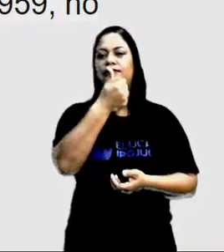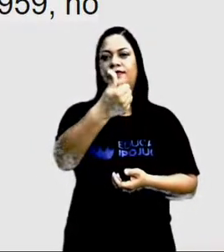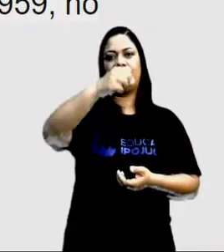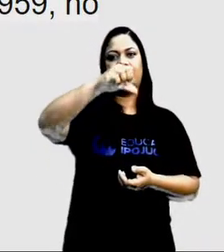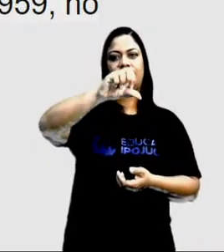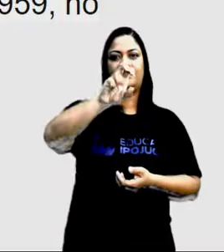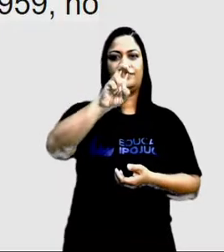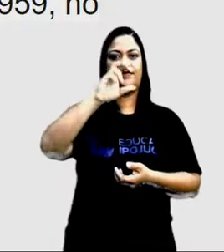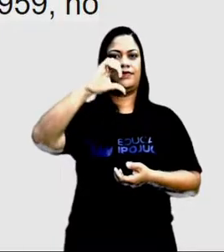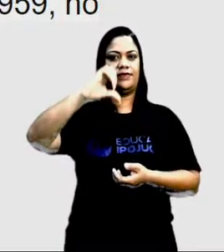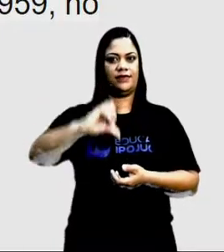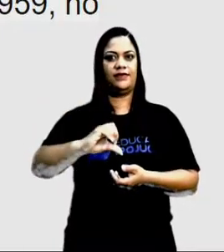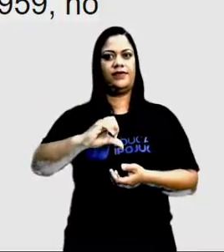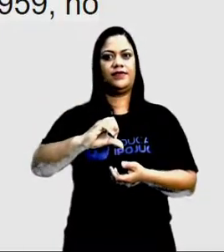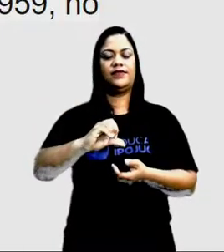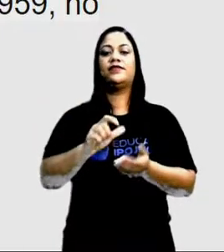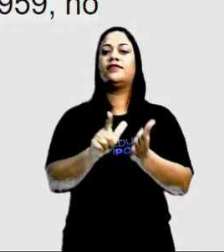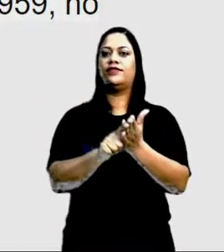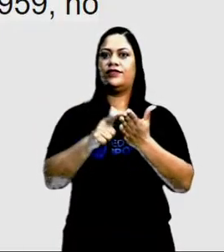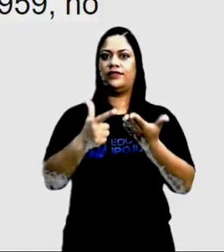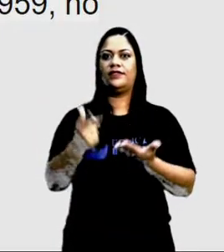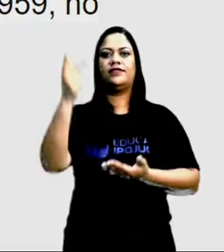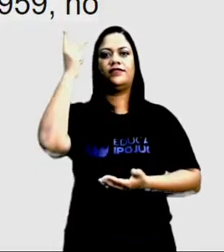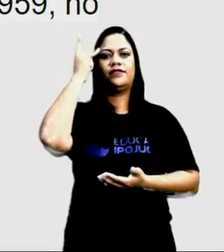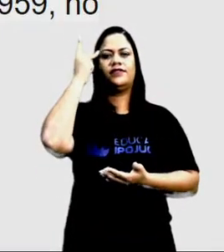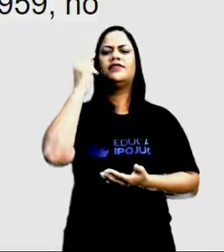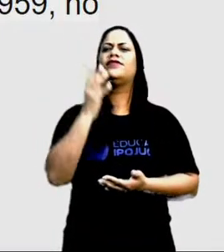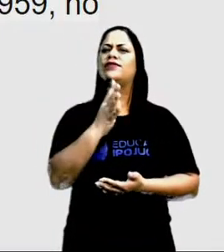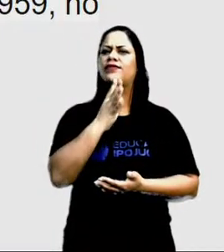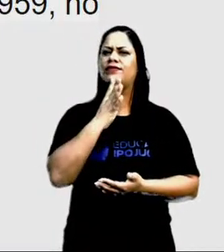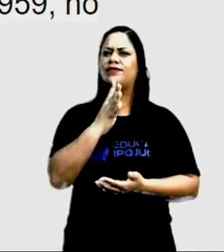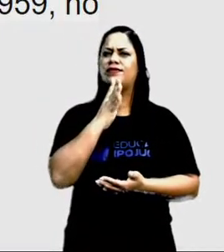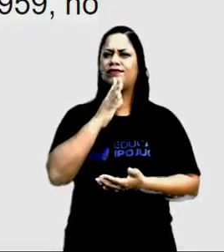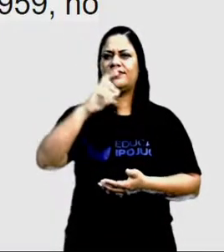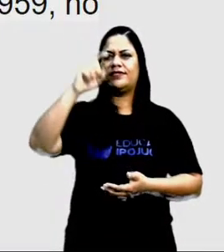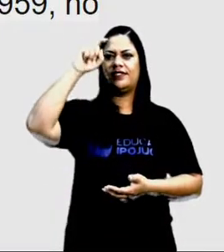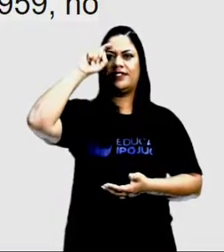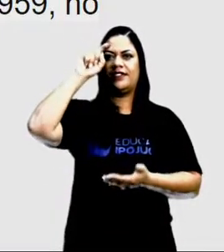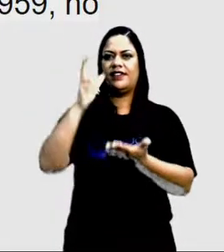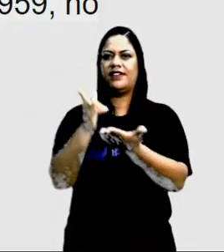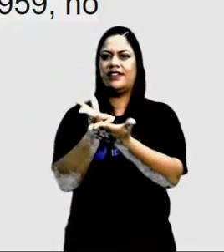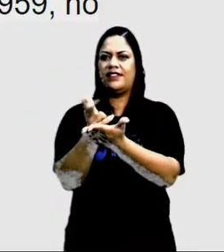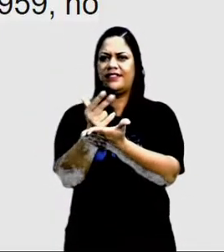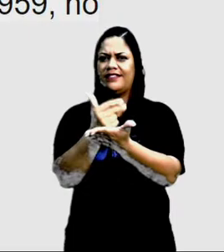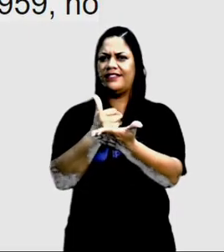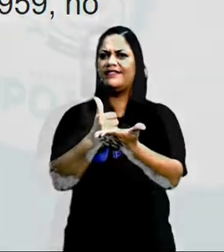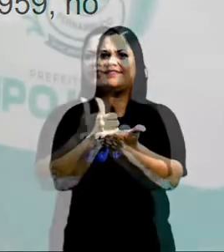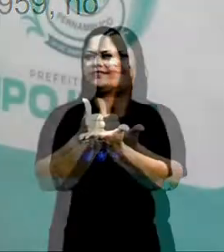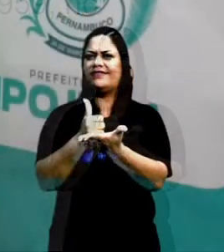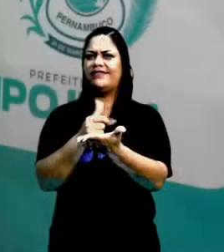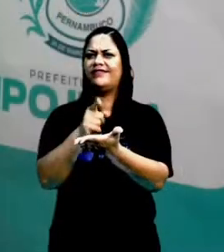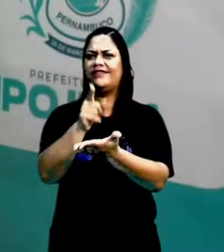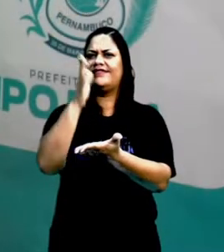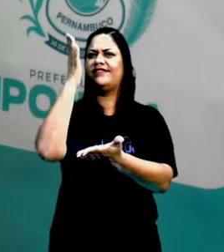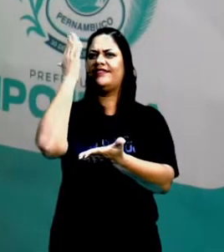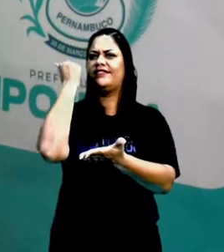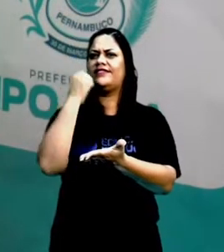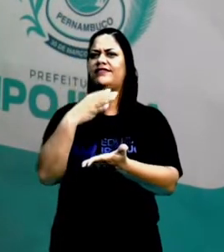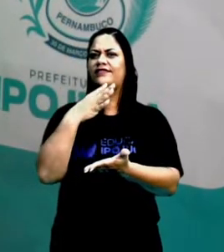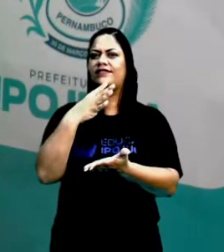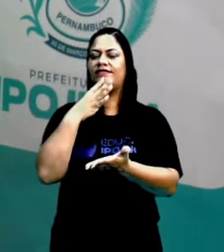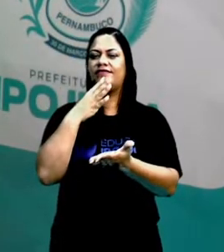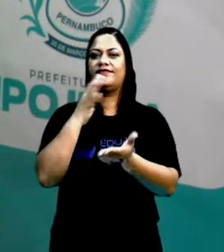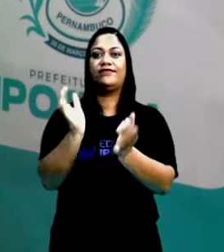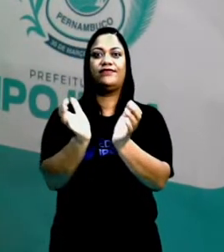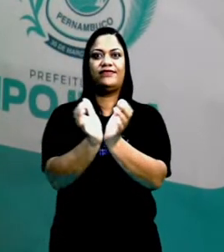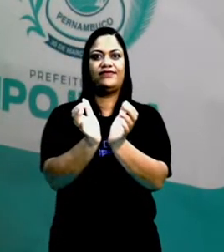1959, no jornal Folha de São Paulo. Quem aqui conhece Maurício de Souza? Quem já ouviu falar na Turma